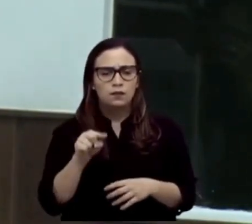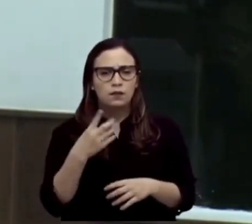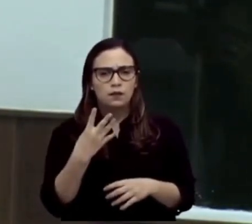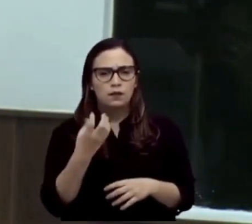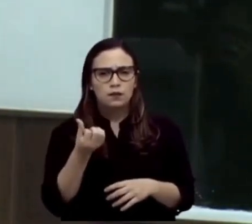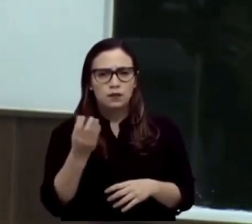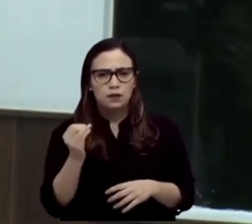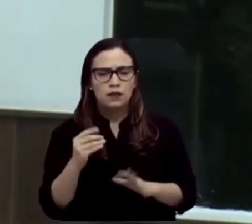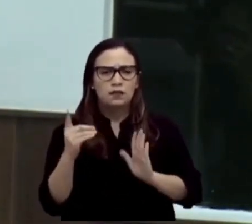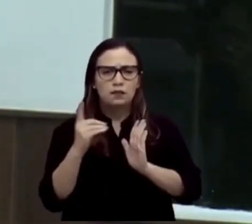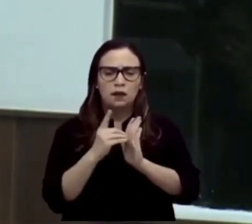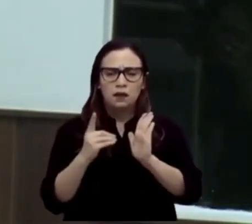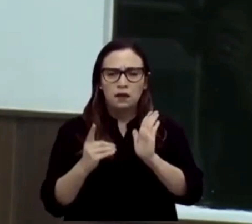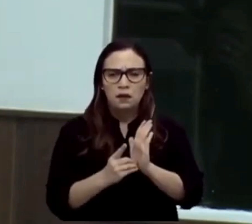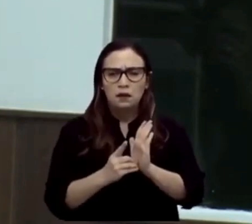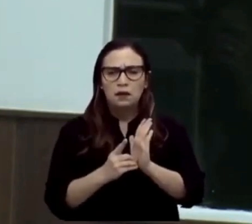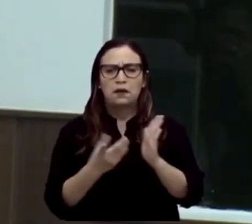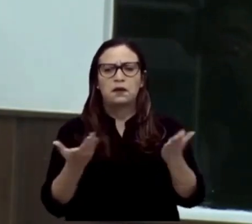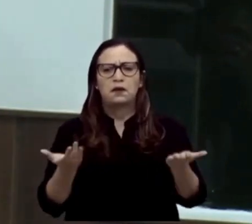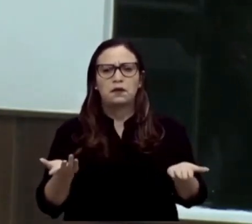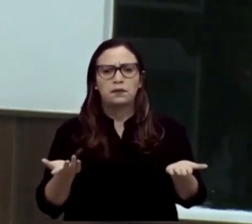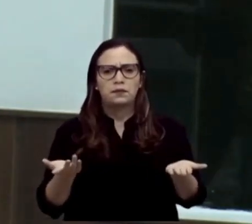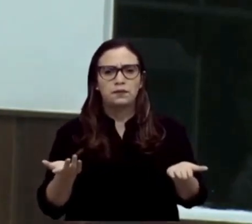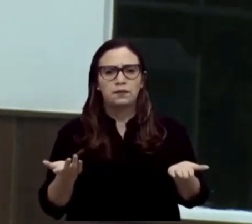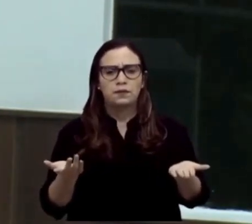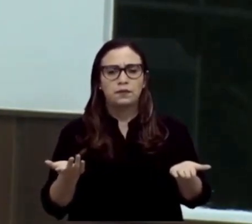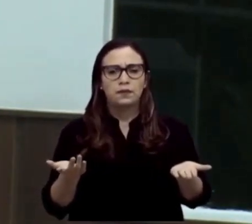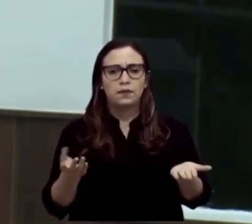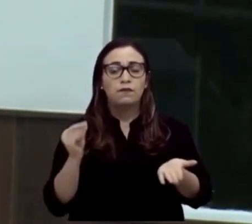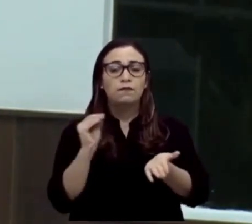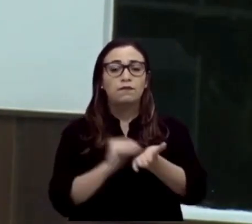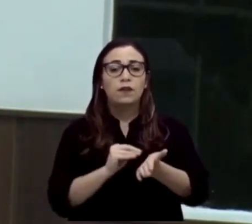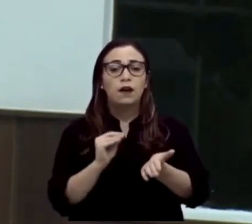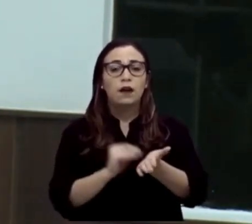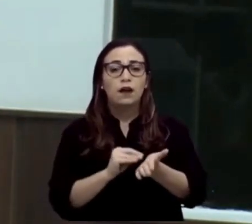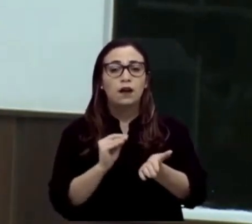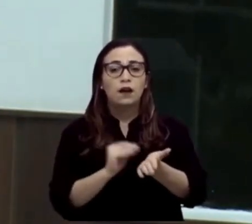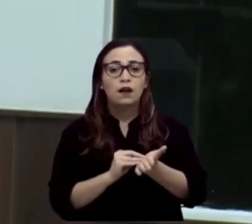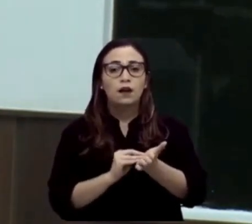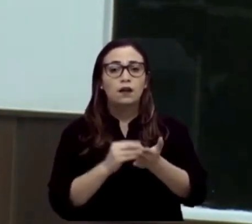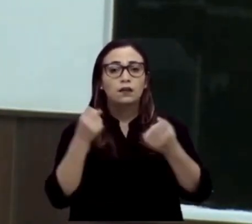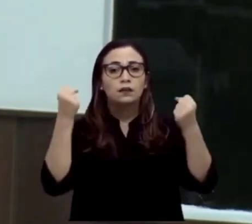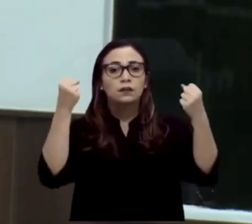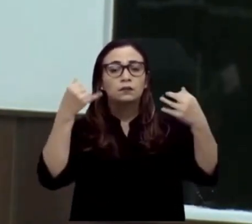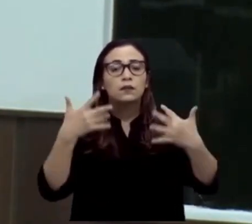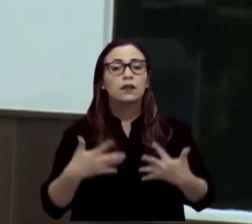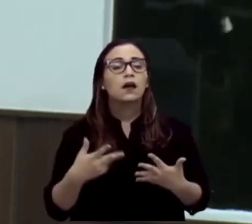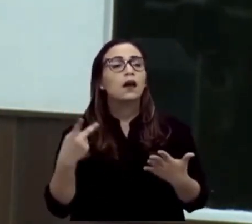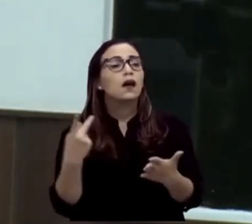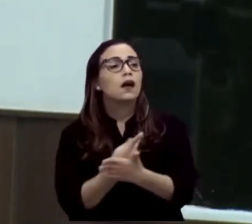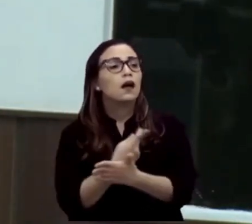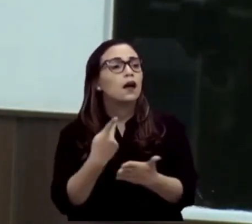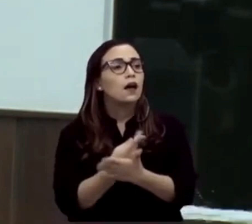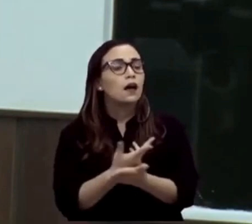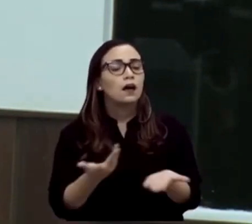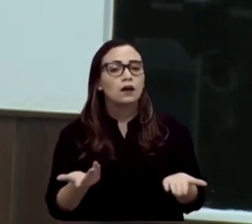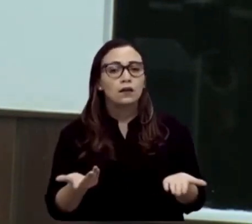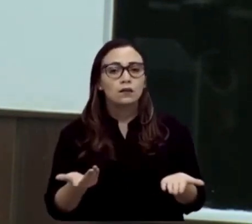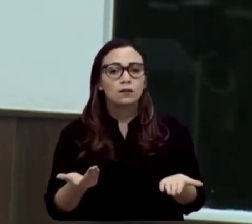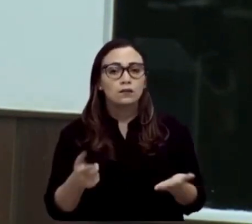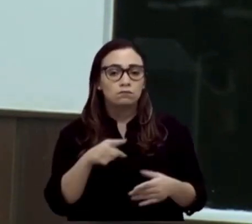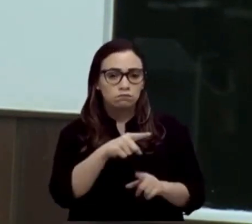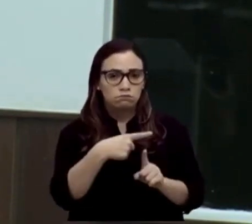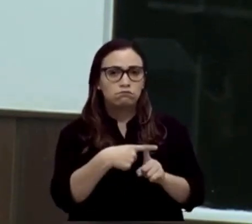13.460, citou decreto 6.490, mas não disse exatamente o que está de errado. Além das catracas, que